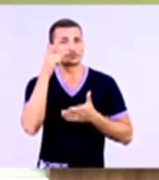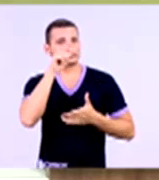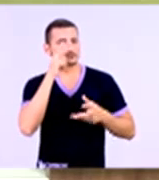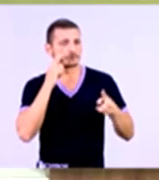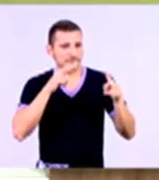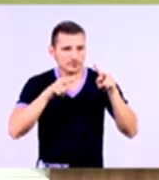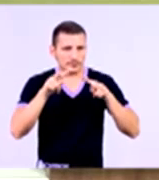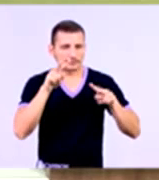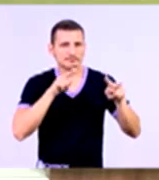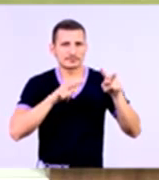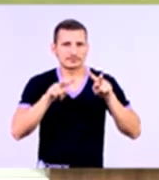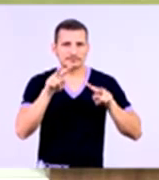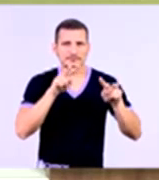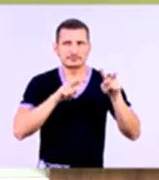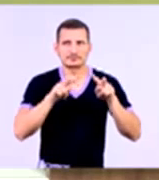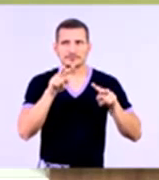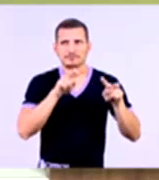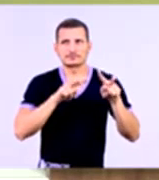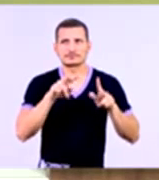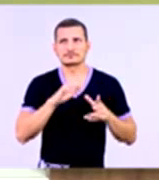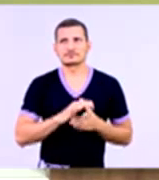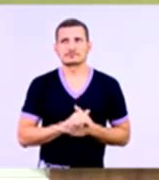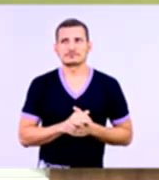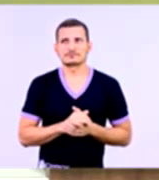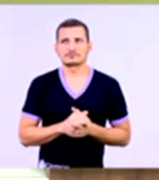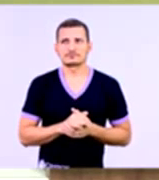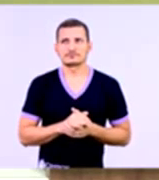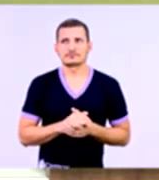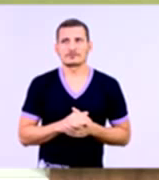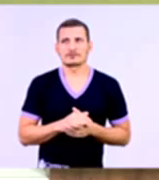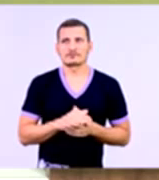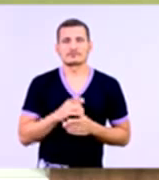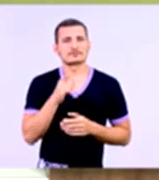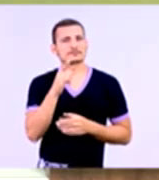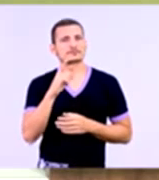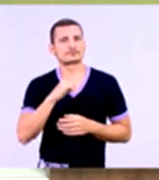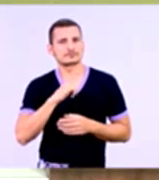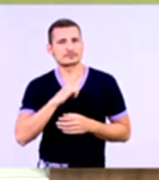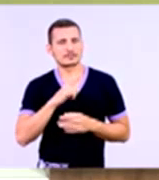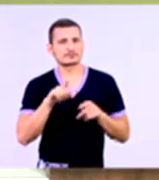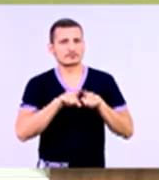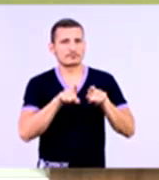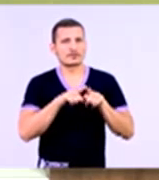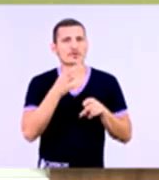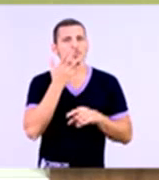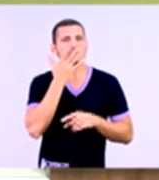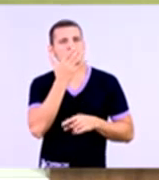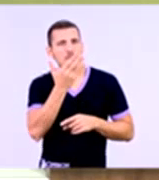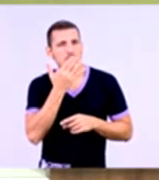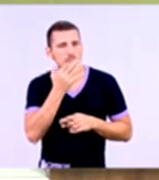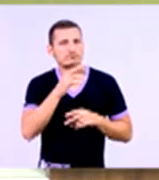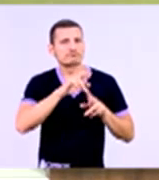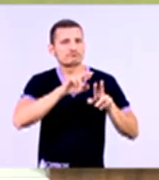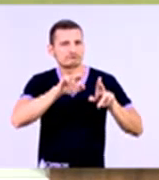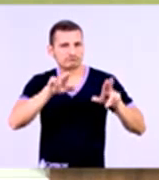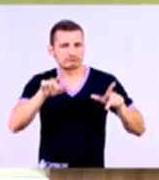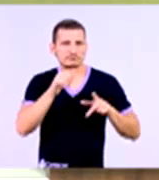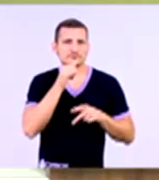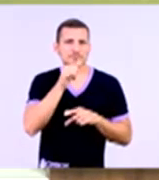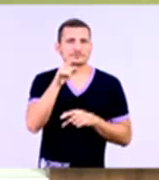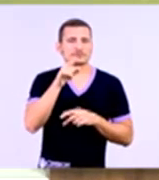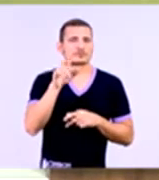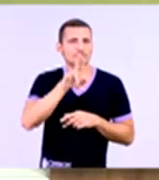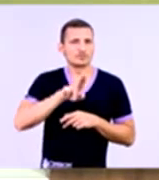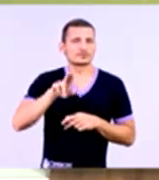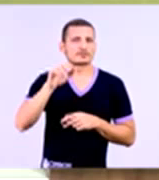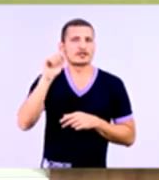visualizar, né, você tenha contrastes nas cores, né? Então, se você usa um azul escuro,